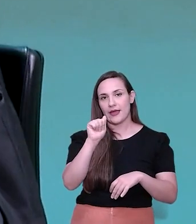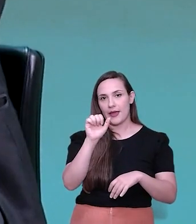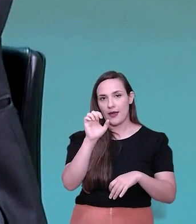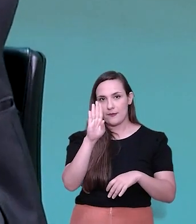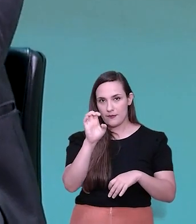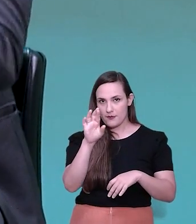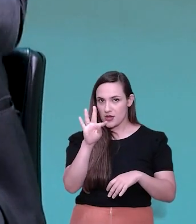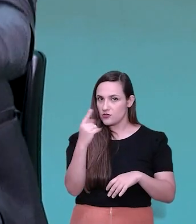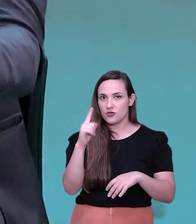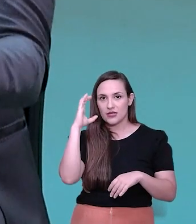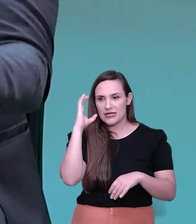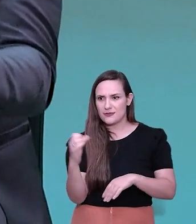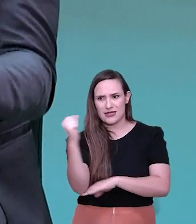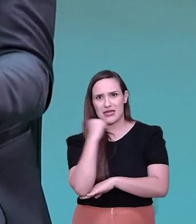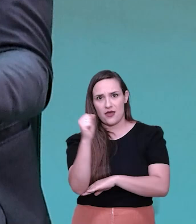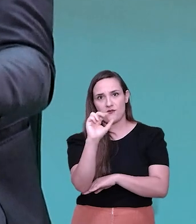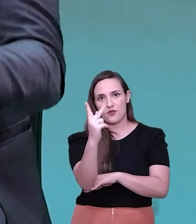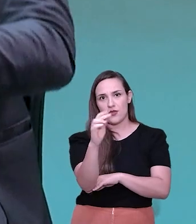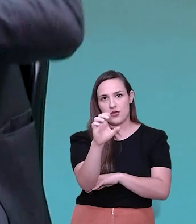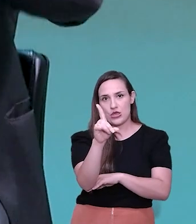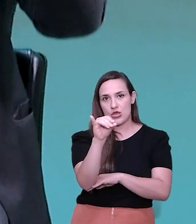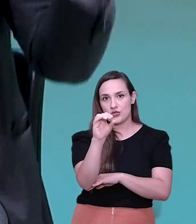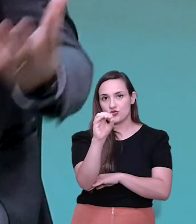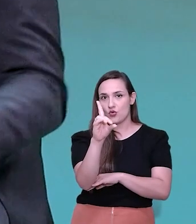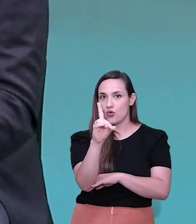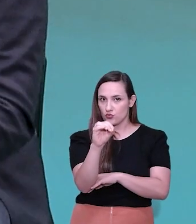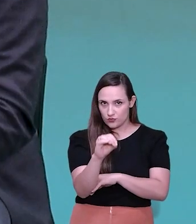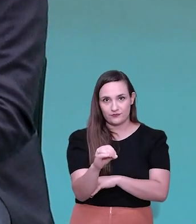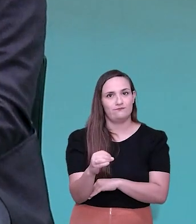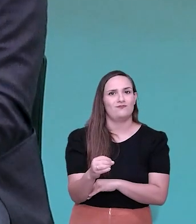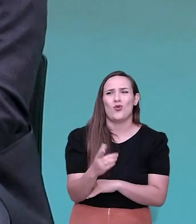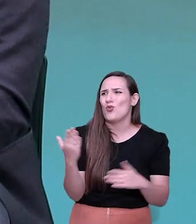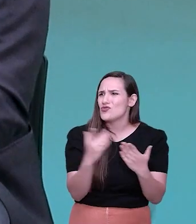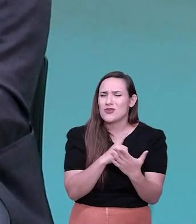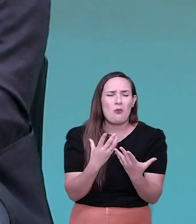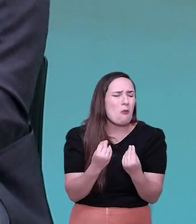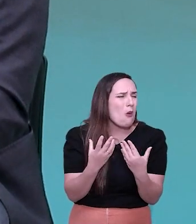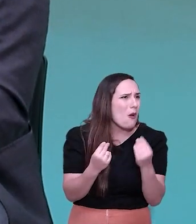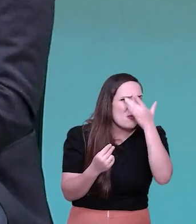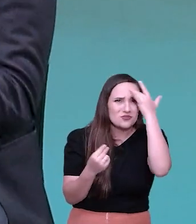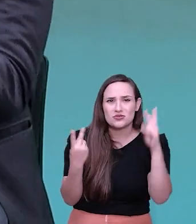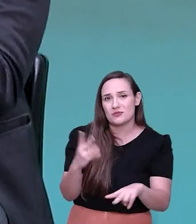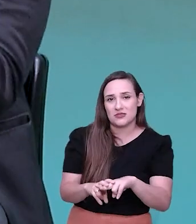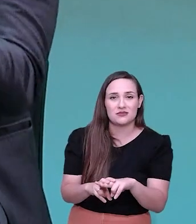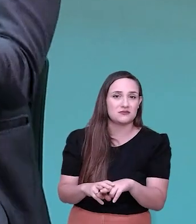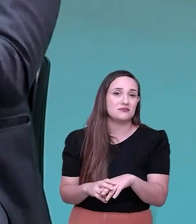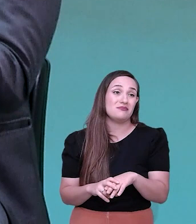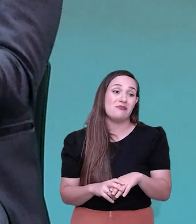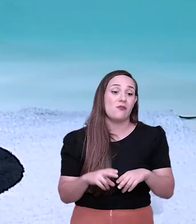ter que, a cada dia, analisar o pedido de um preso. Nós temos centenas de milhares de presos no Brasil. Então,